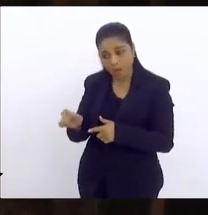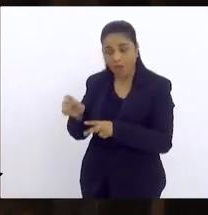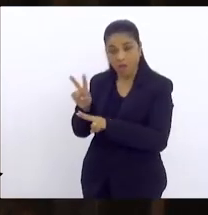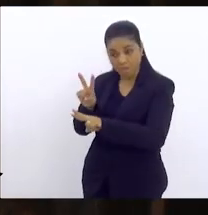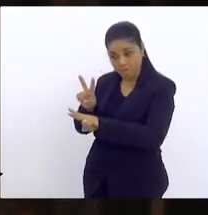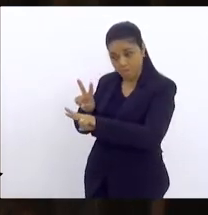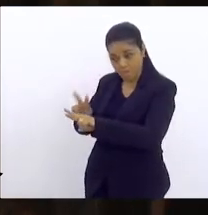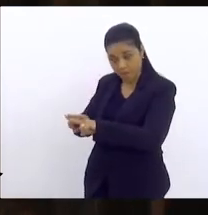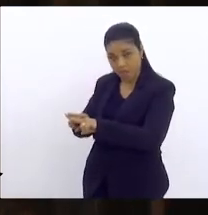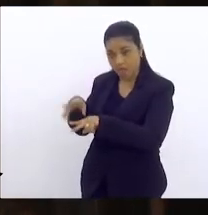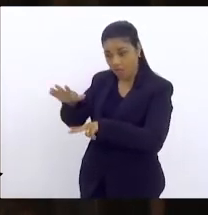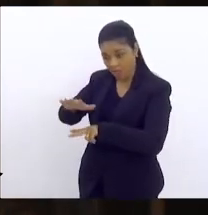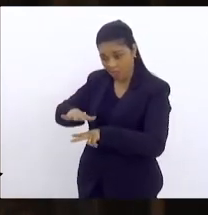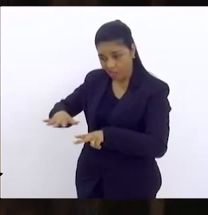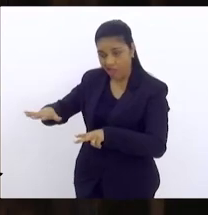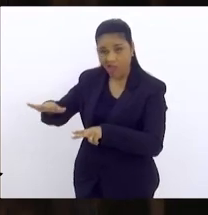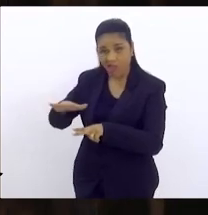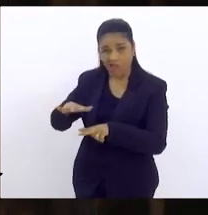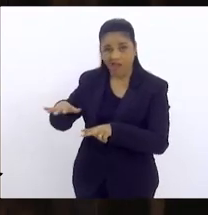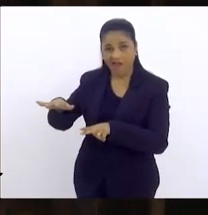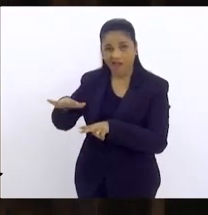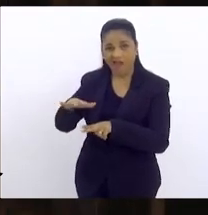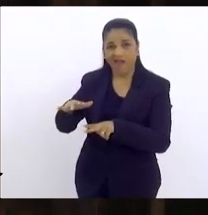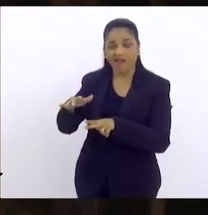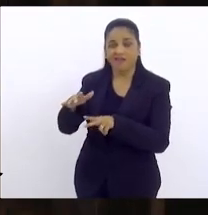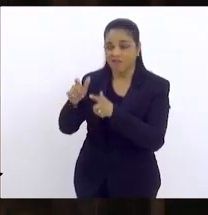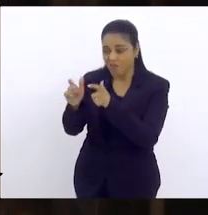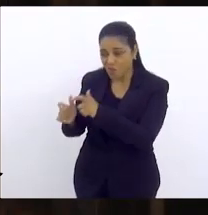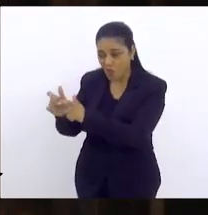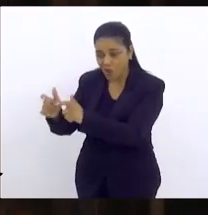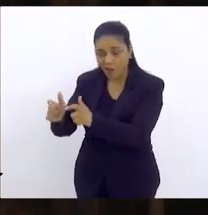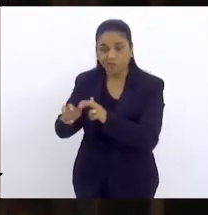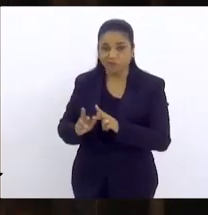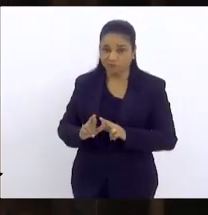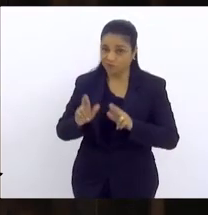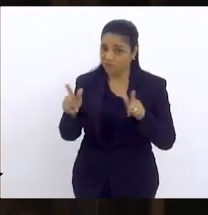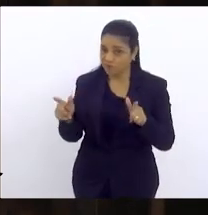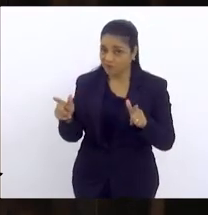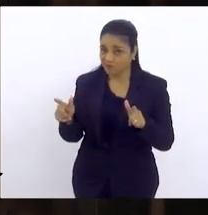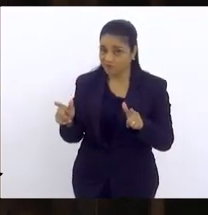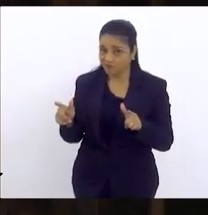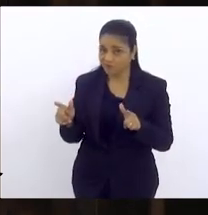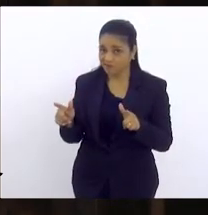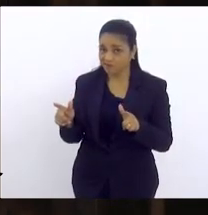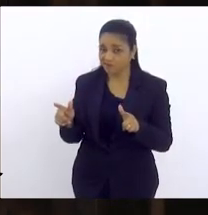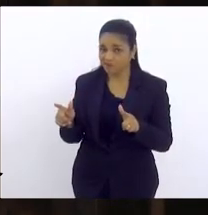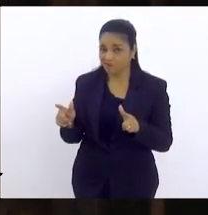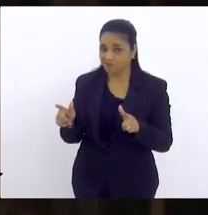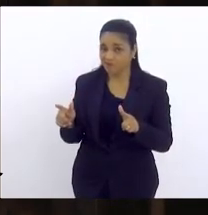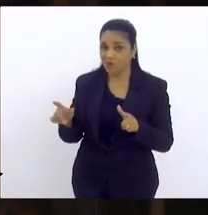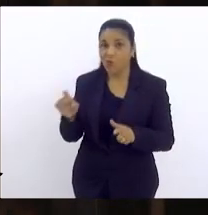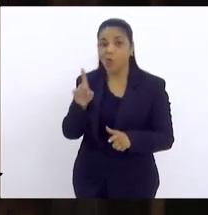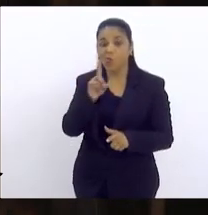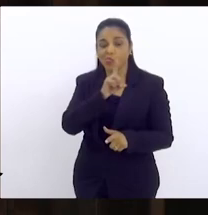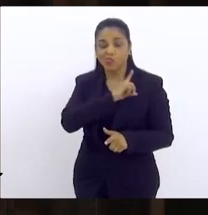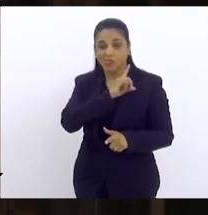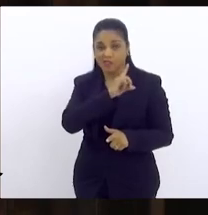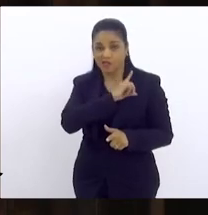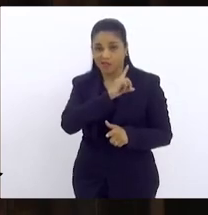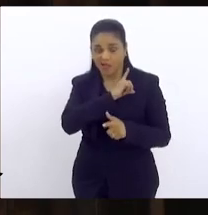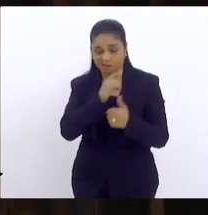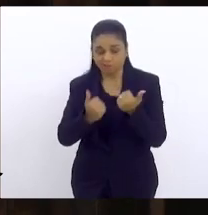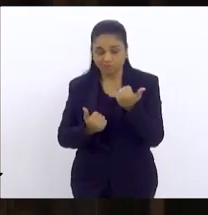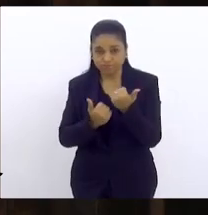capturado em qualquer um desse desses locais que eu falei o delegado ali adjunto